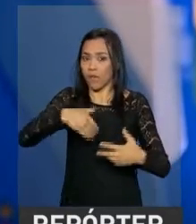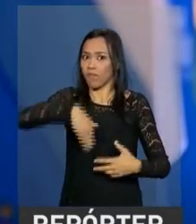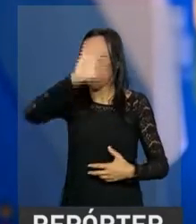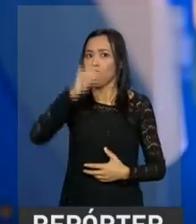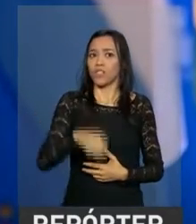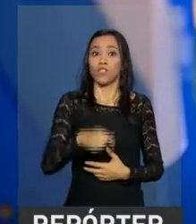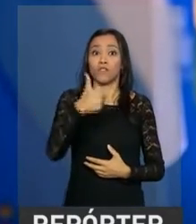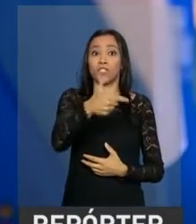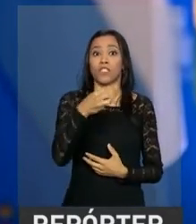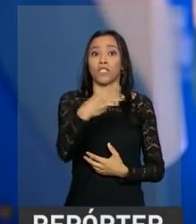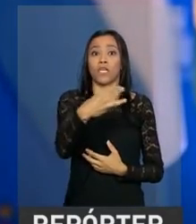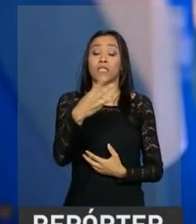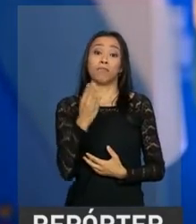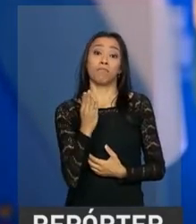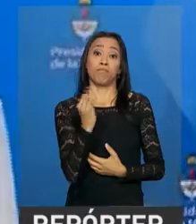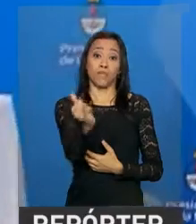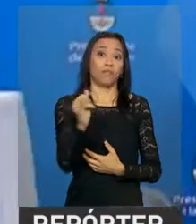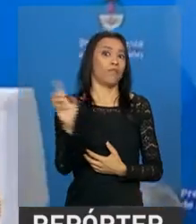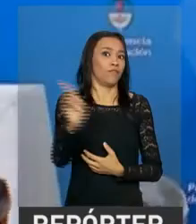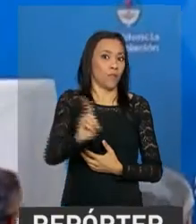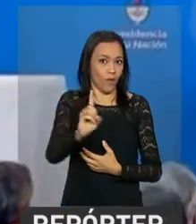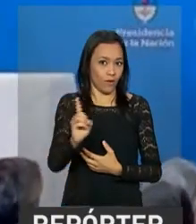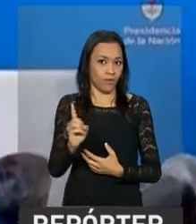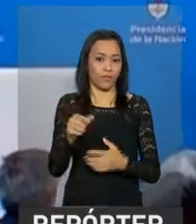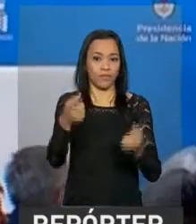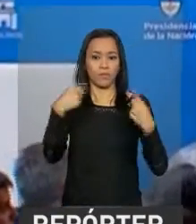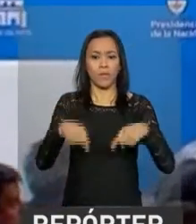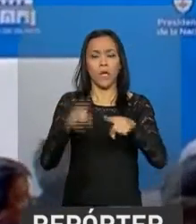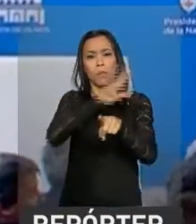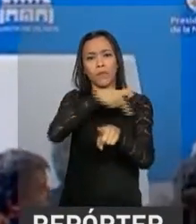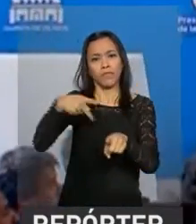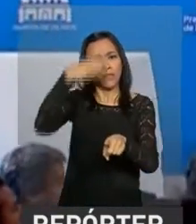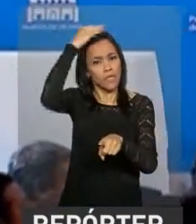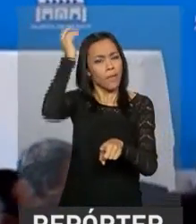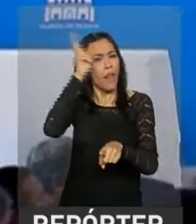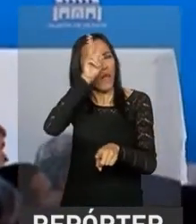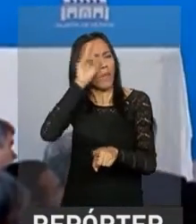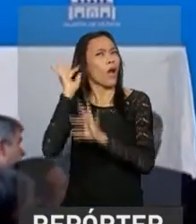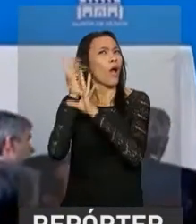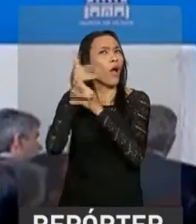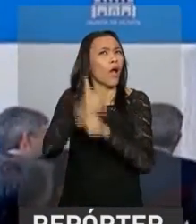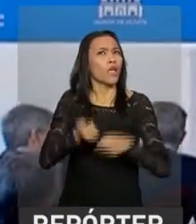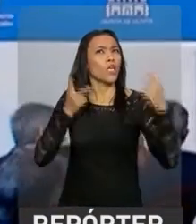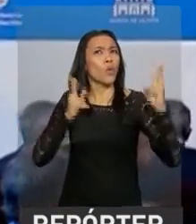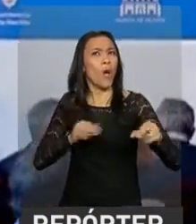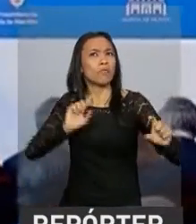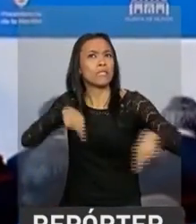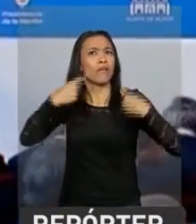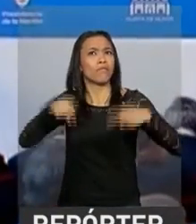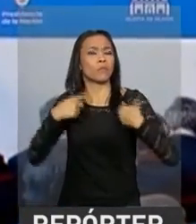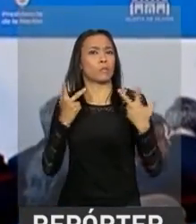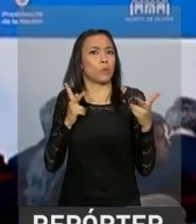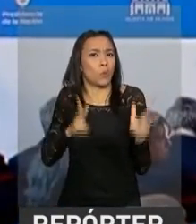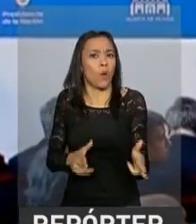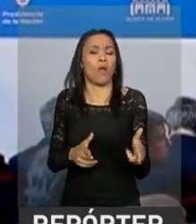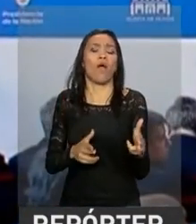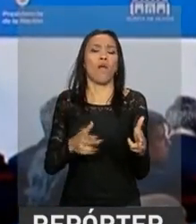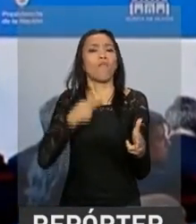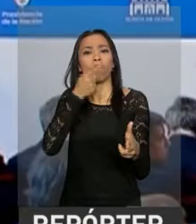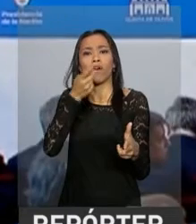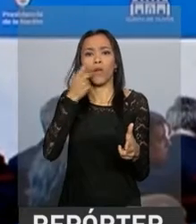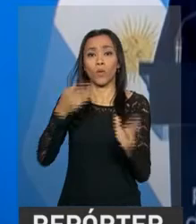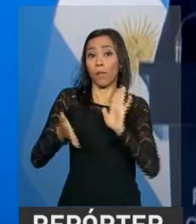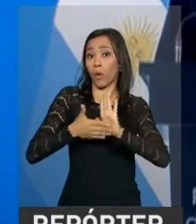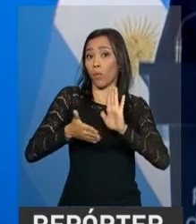bilhões de dólares. Michel Temer lembrou que os países têm desafios semelhantes e falou da proposta de emenda